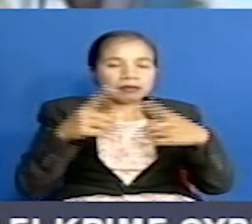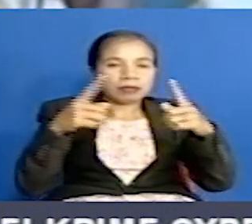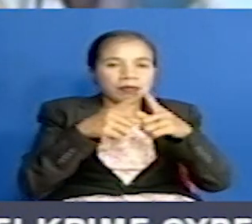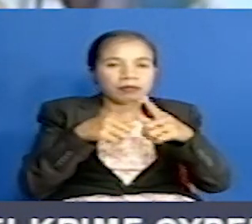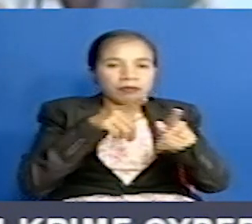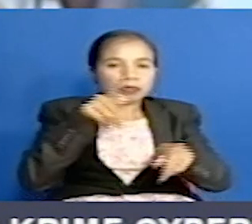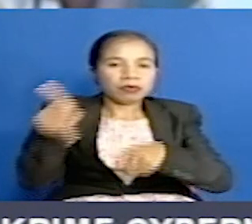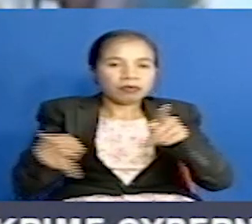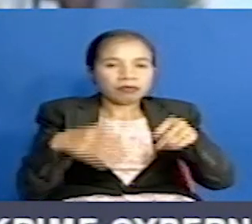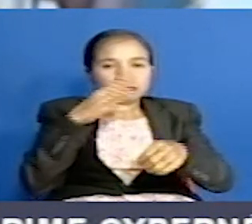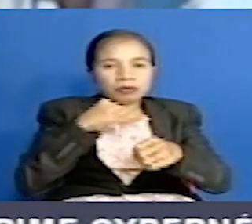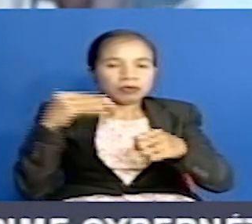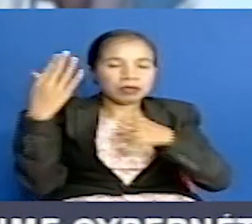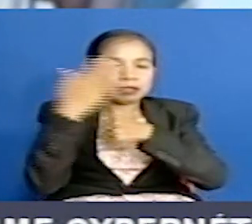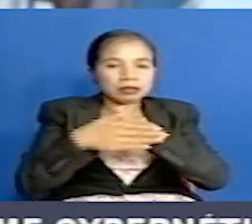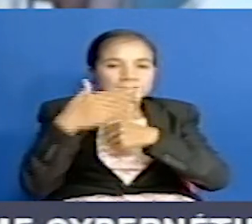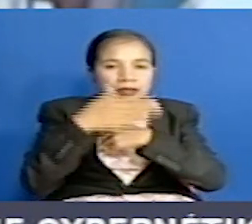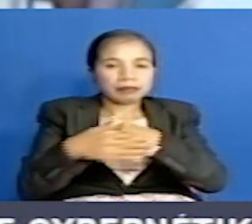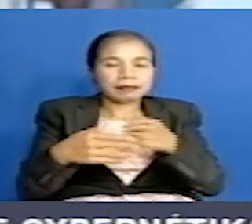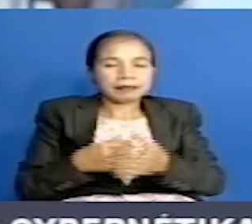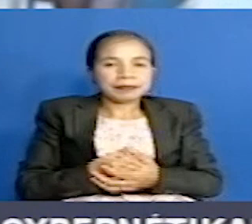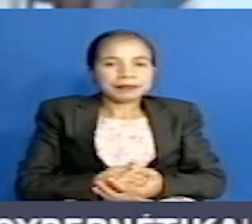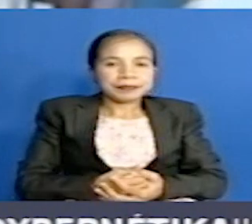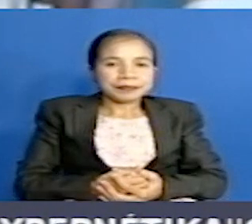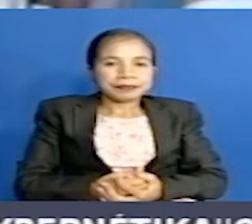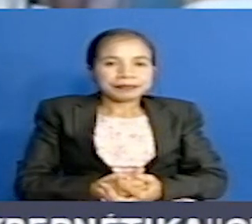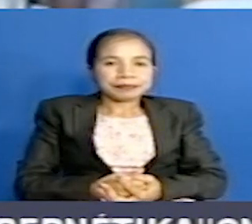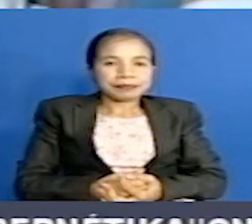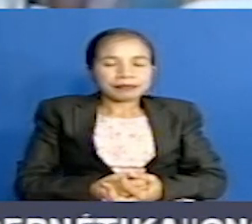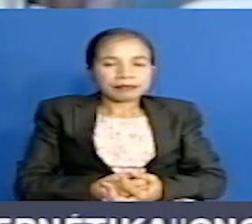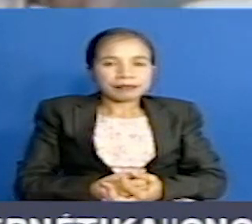povo no nação. Miguel Faluchai, Bento Martins, ba RTT.